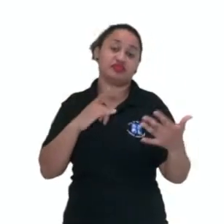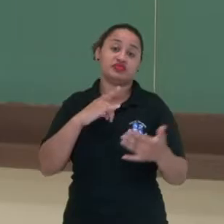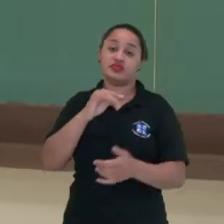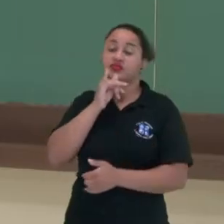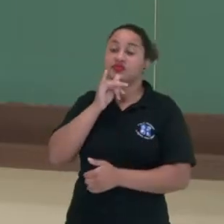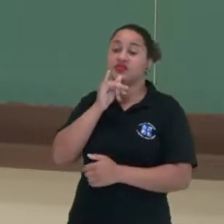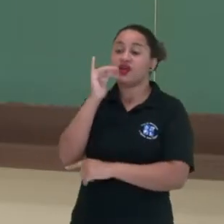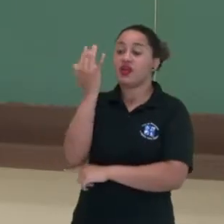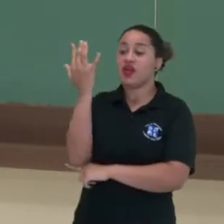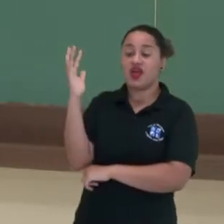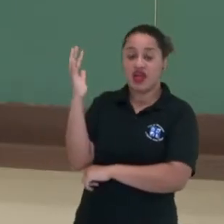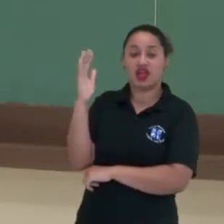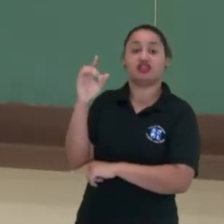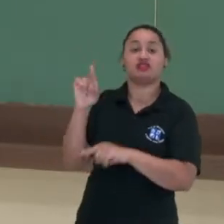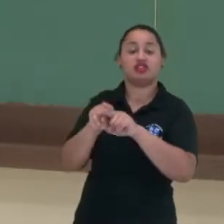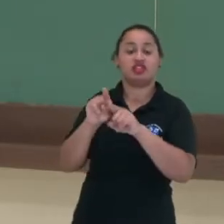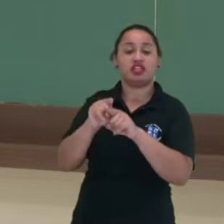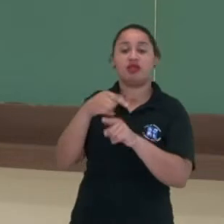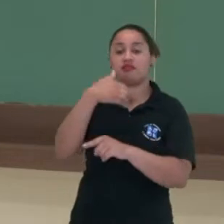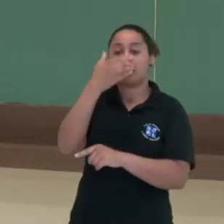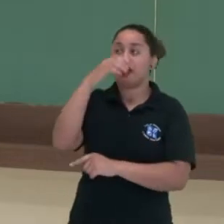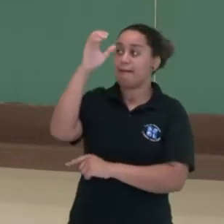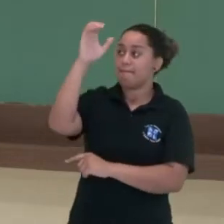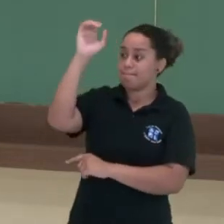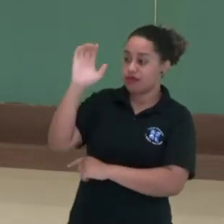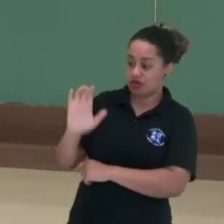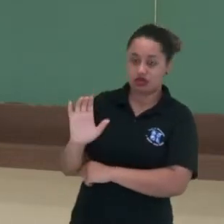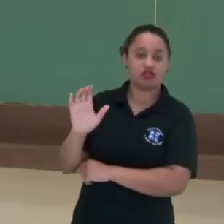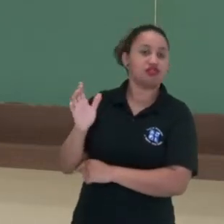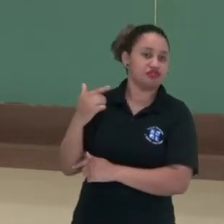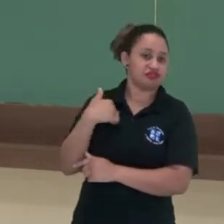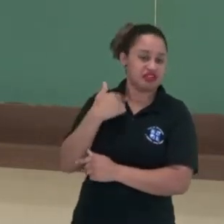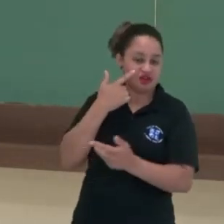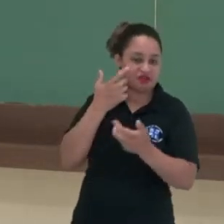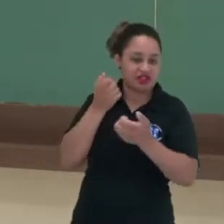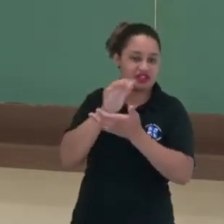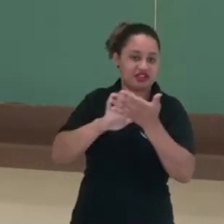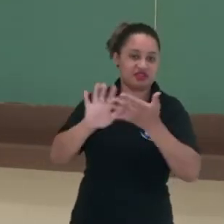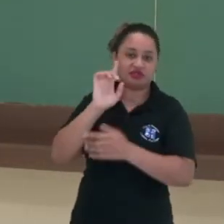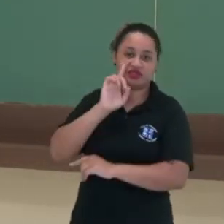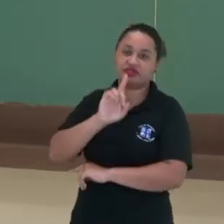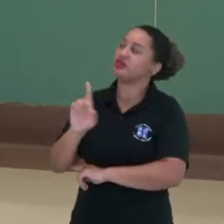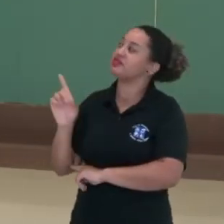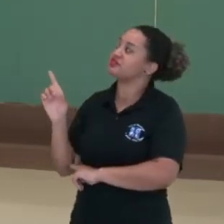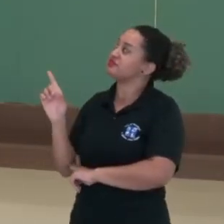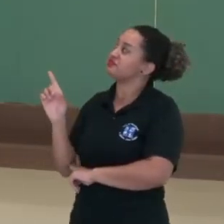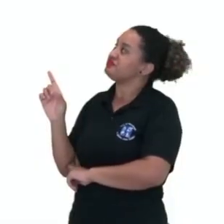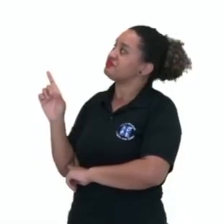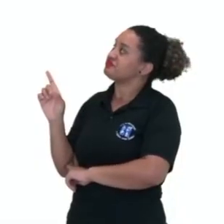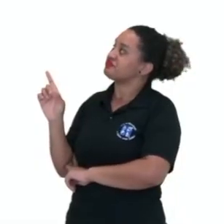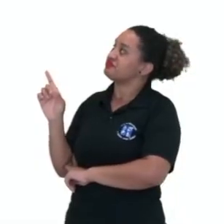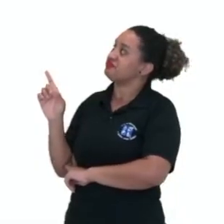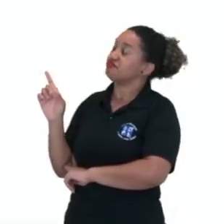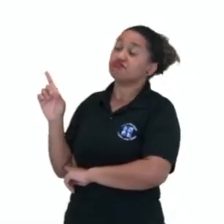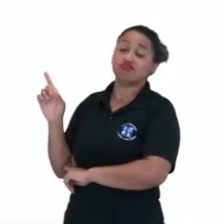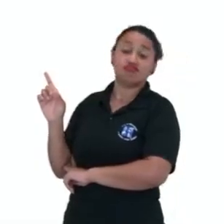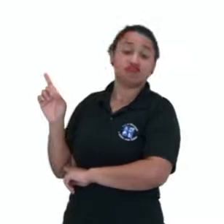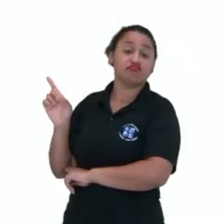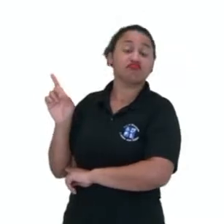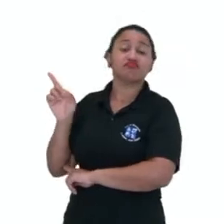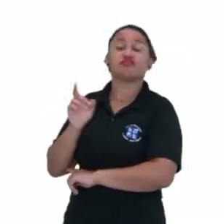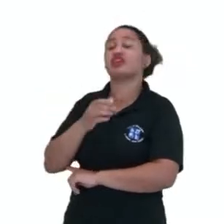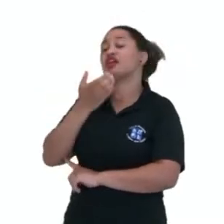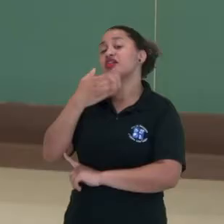uma árvore e uma maçã caindo ali. Por que a energia, essas maçãs que estão aqui em cima, a gente pode dizer que ela tem